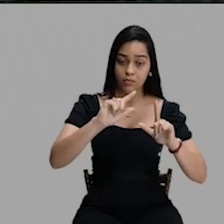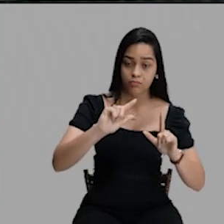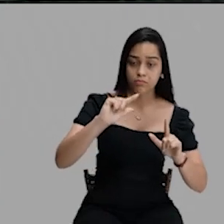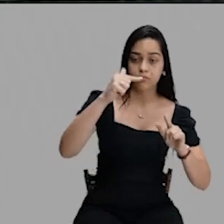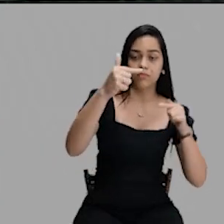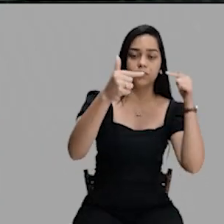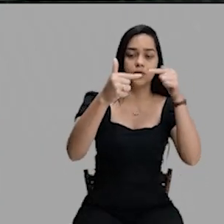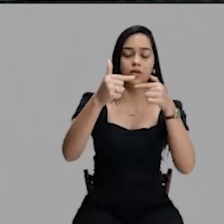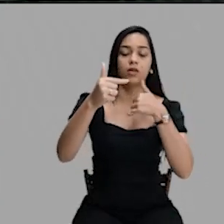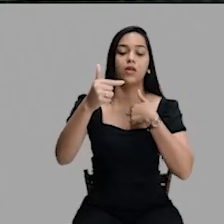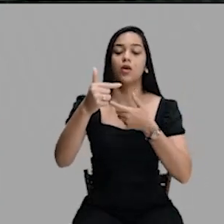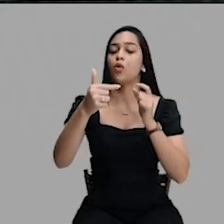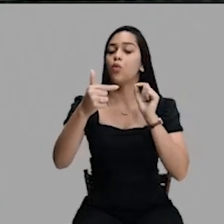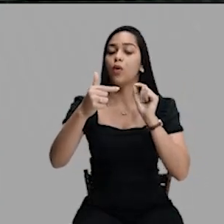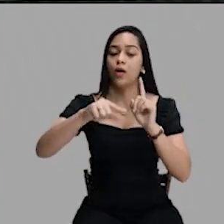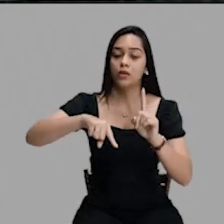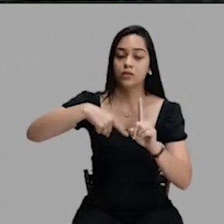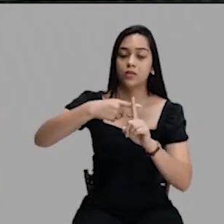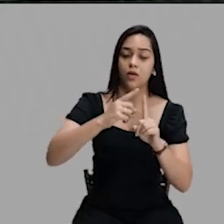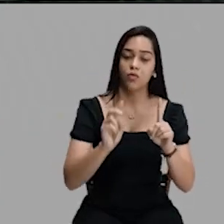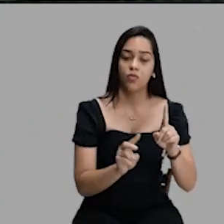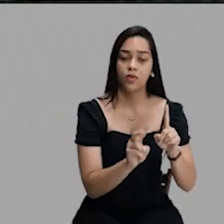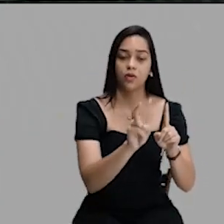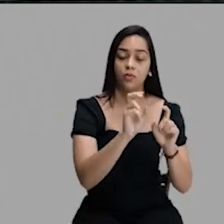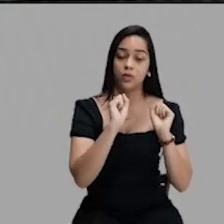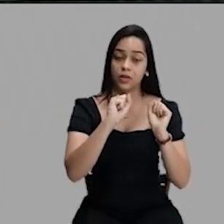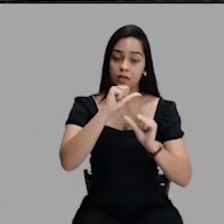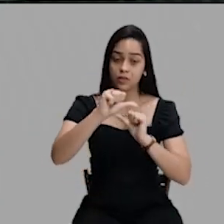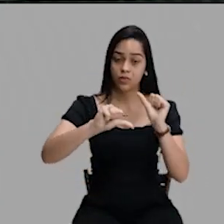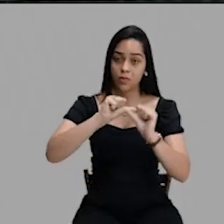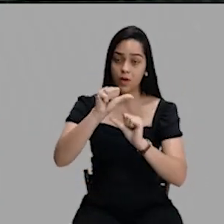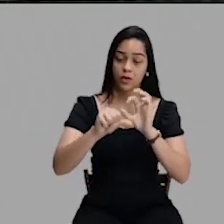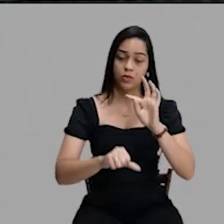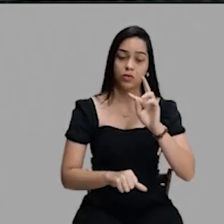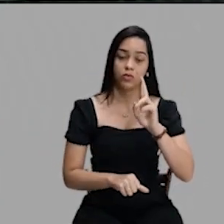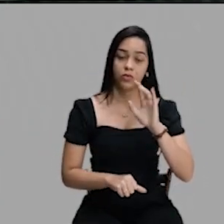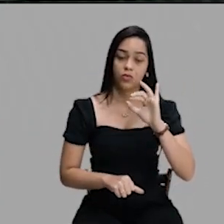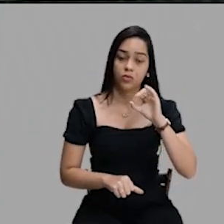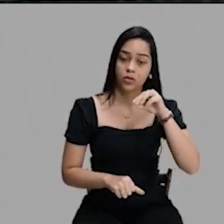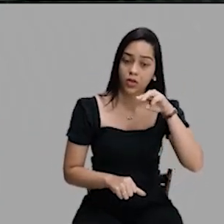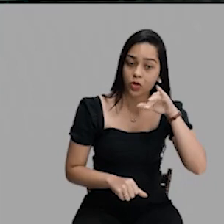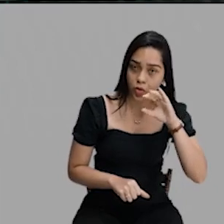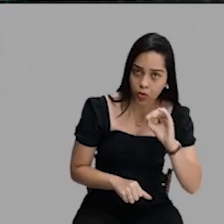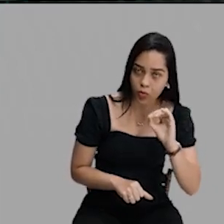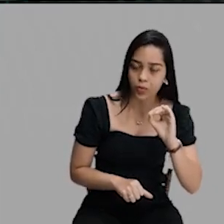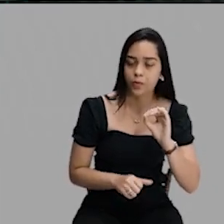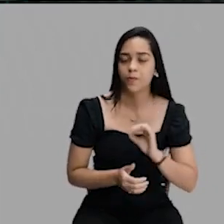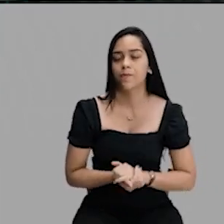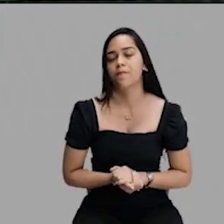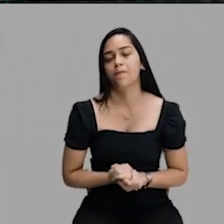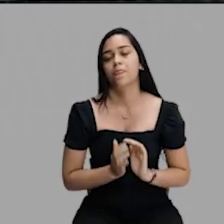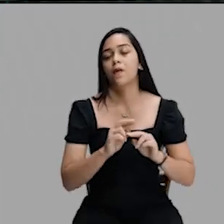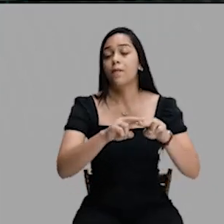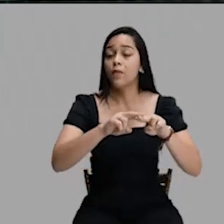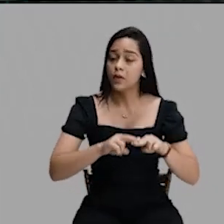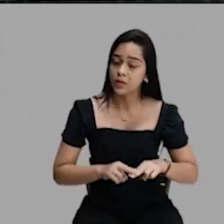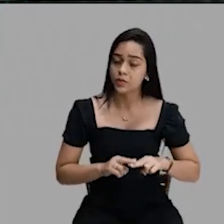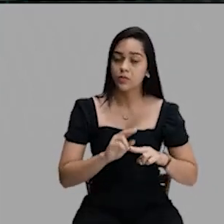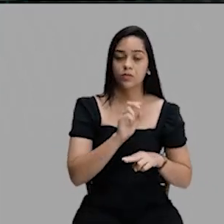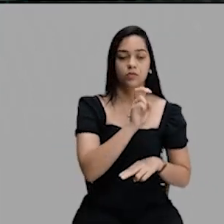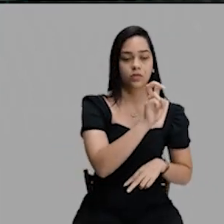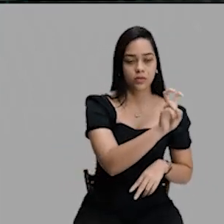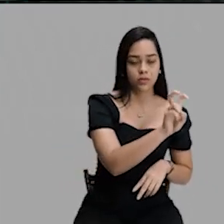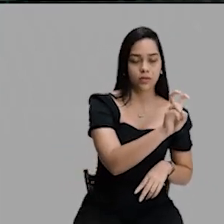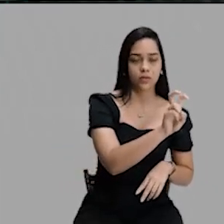quadrado, eu vou acrescentar um valor aqui para transformar isso num trinômio quadrado perfeito. Fazendo isso, vai ficar